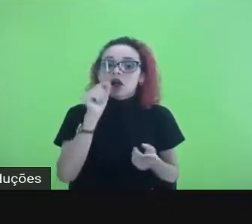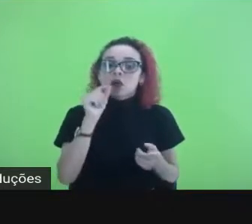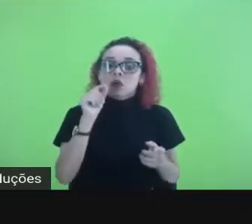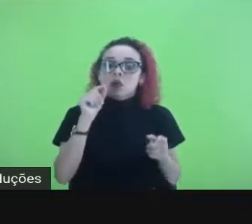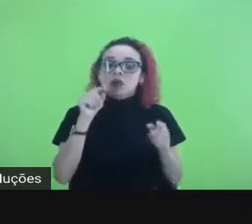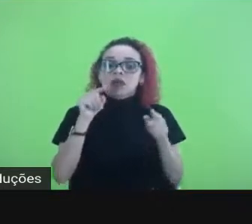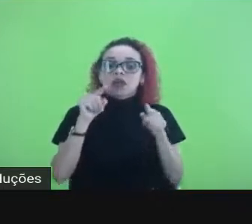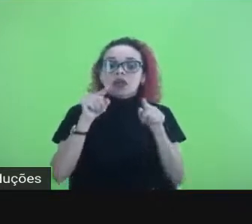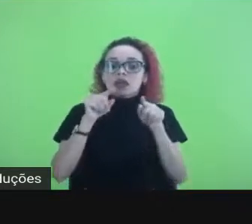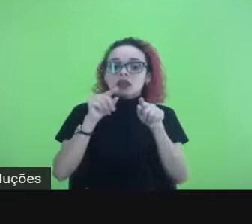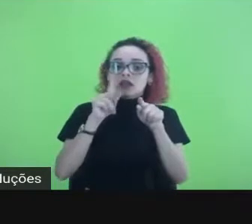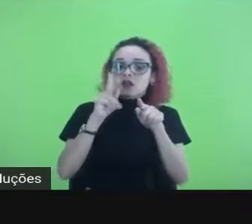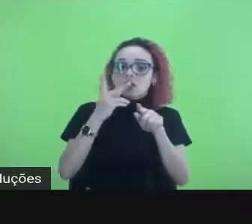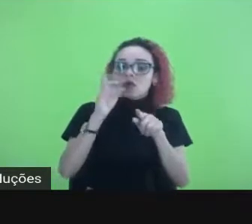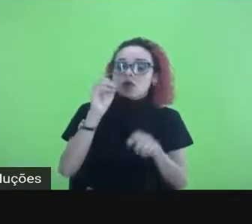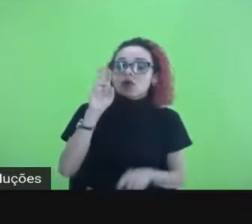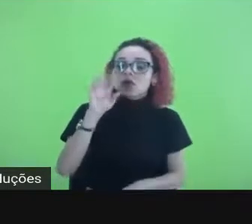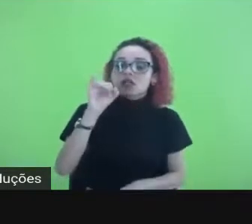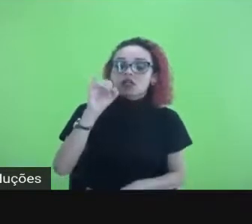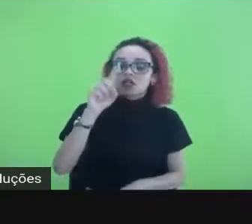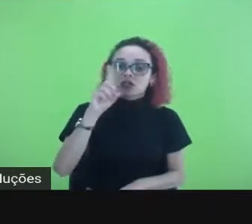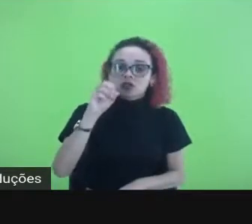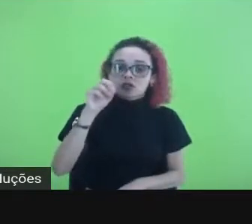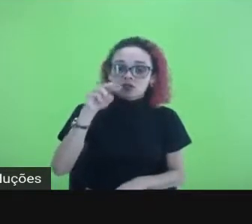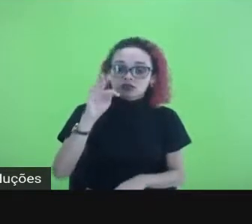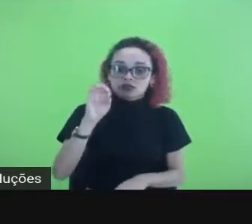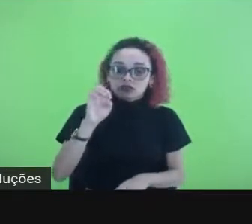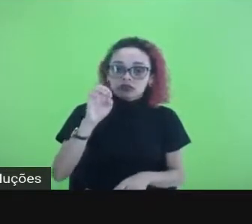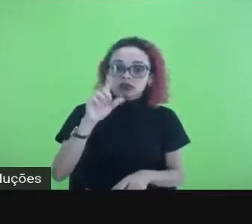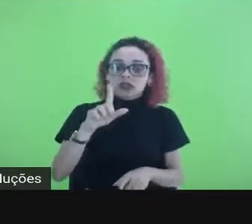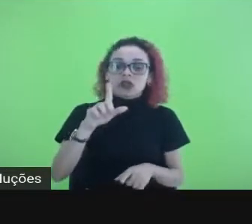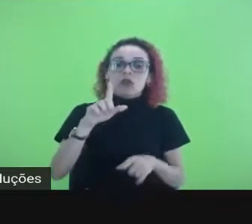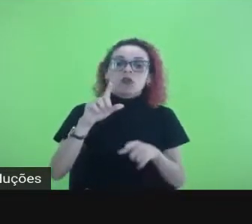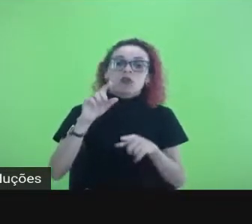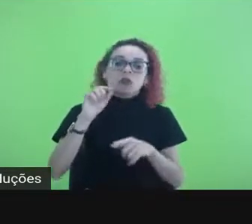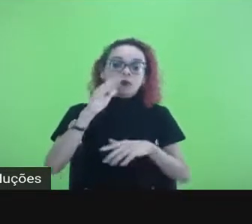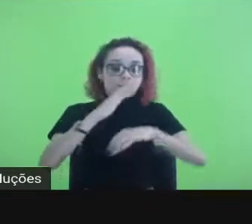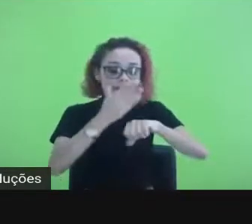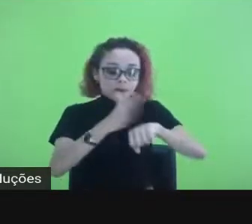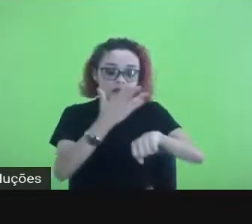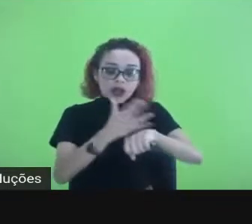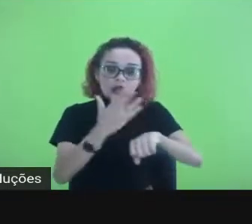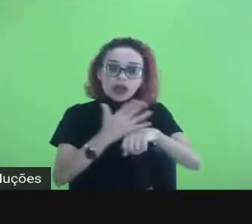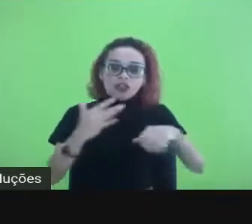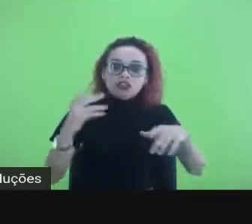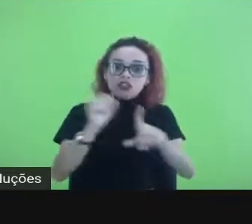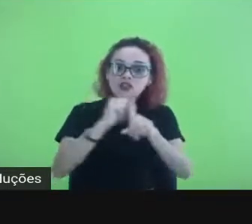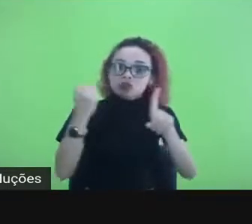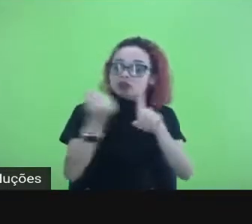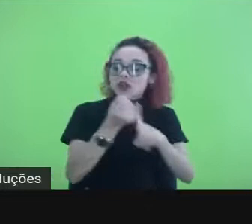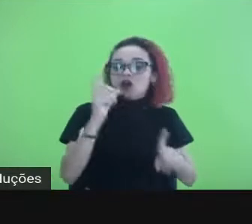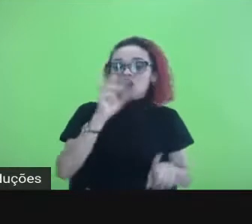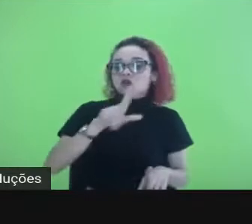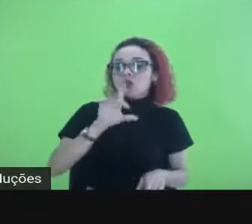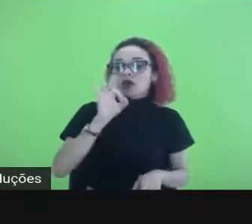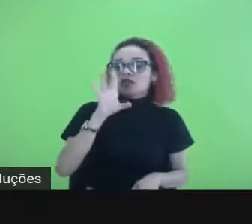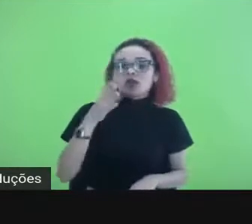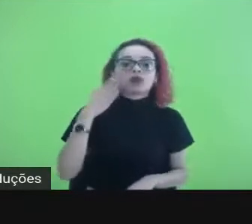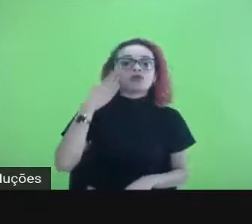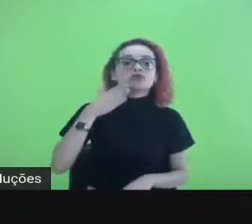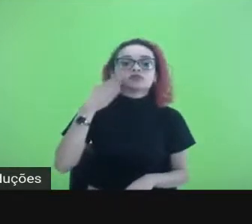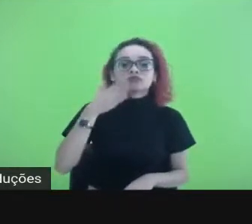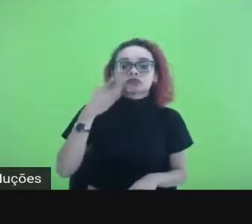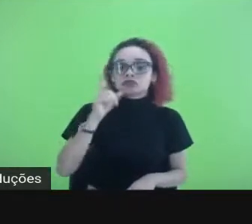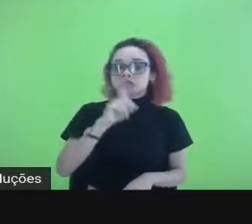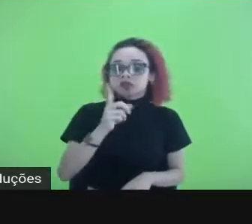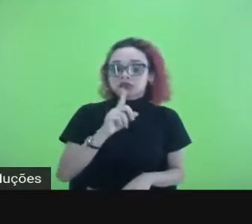espaço da construção civil, né, enquanto prática social e não só enquanto discurso, né, dentro da área